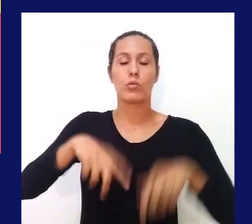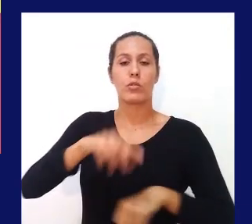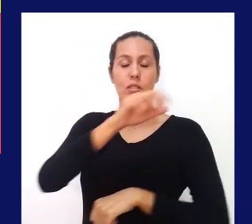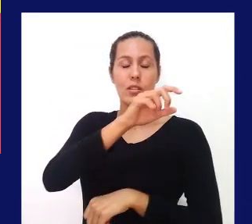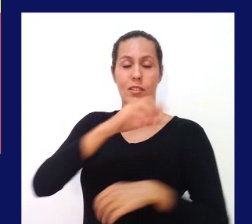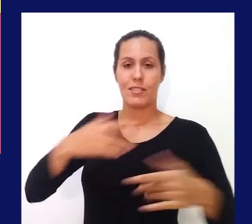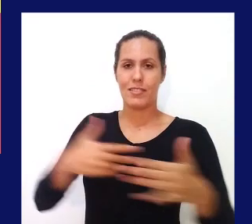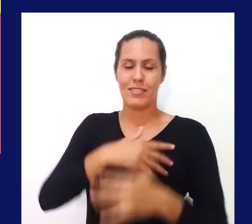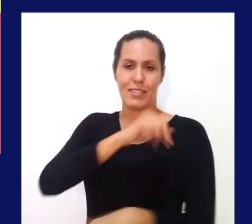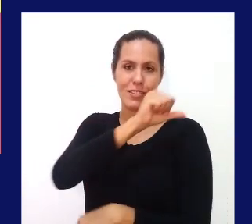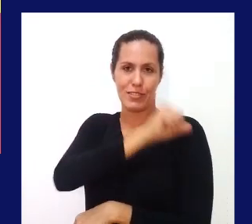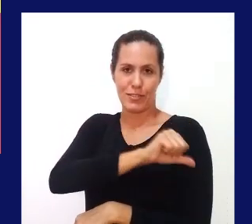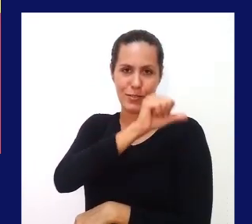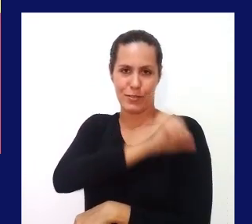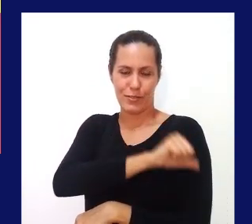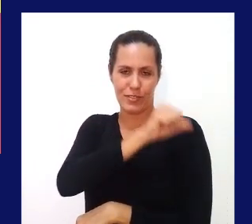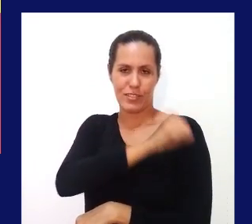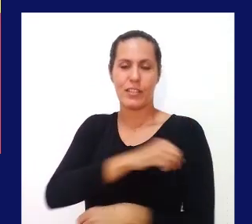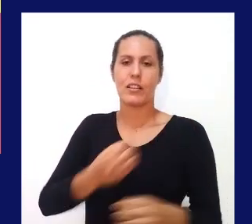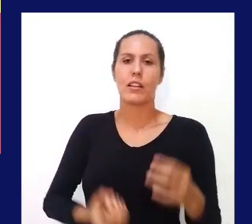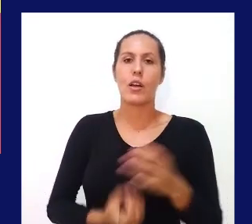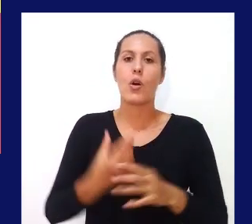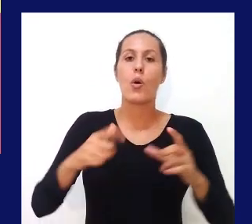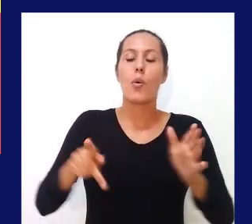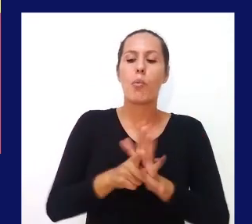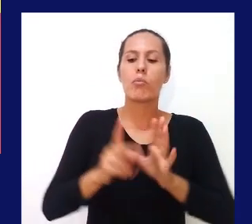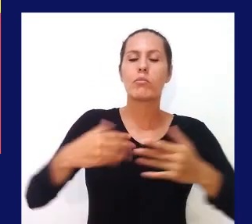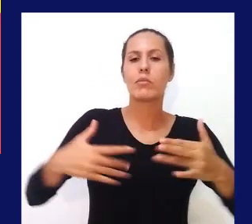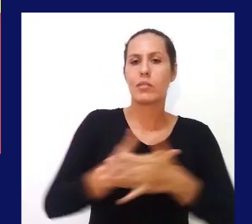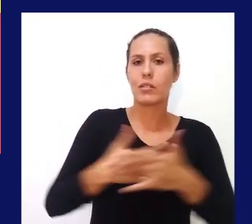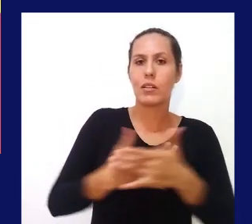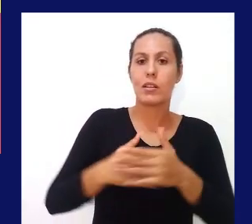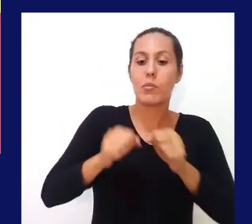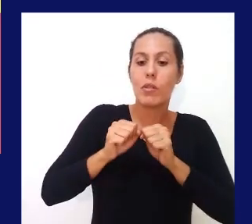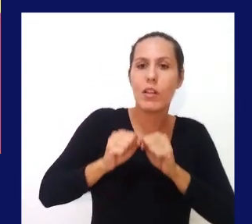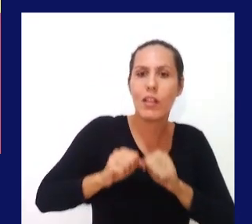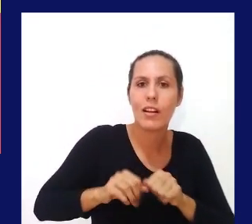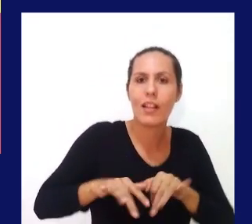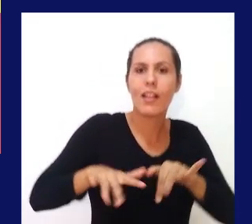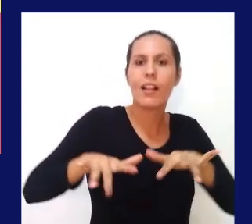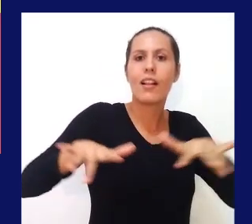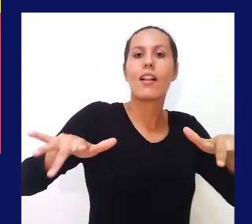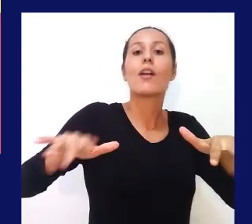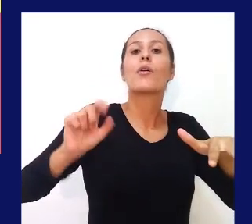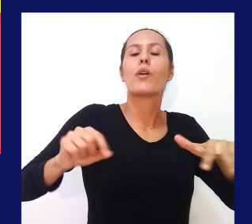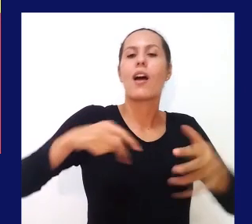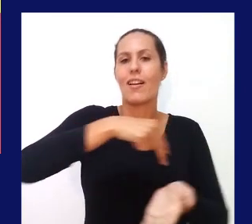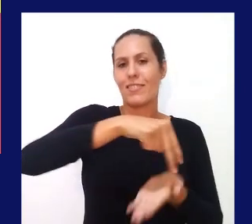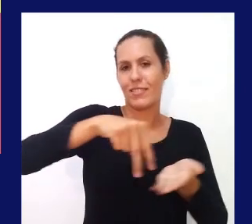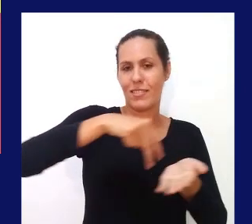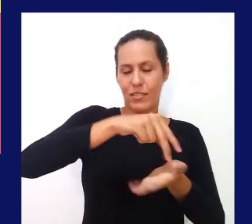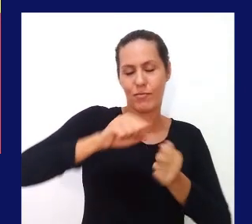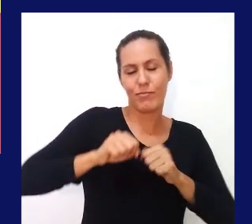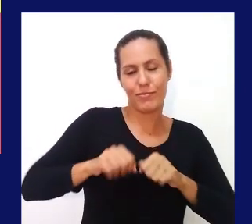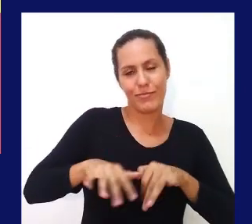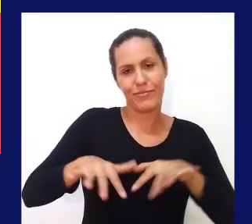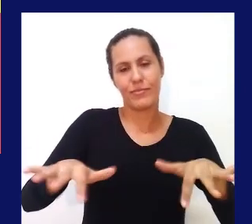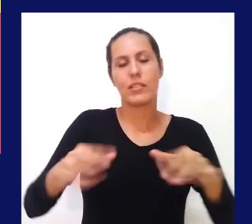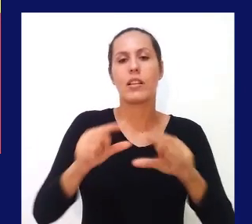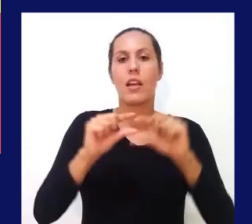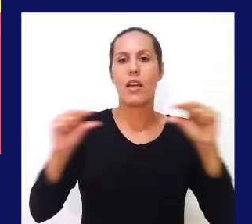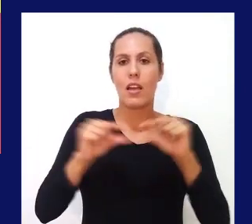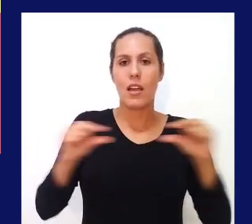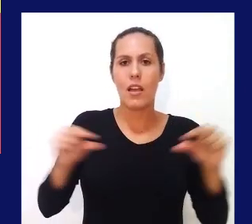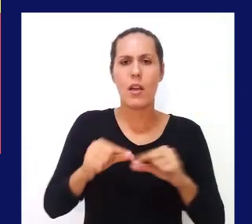Janeiro no século XX como um ritmo urbano e se desenvolveu em sua origem como forma de dança, acompanhada de versos e